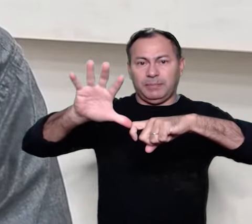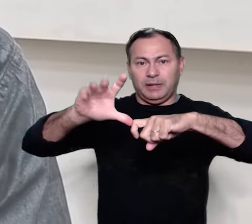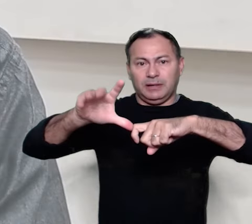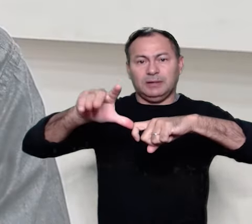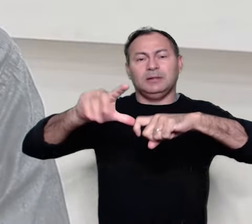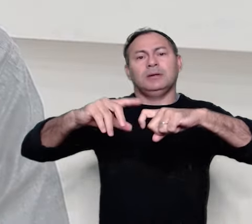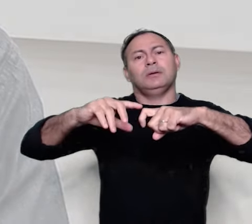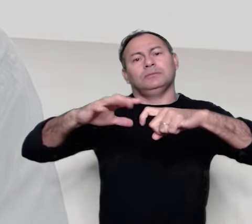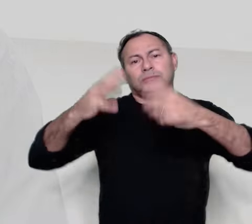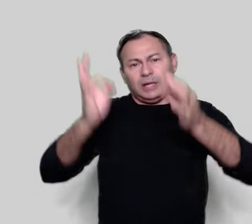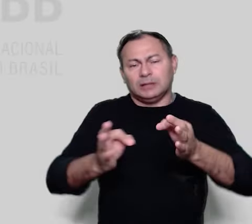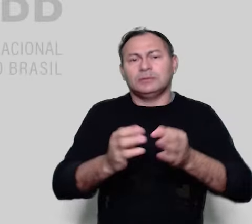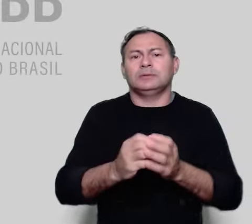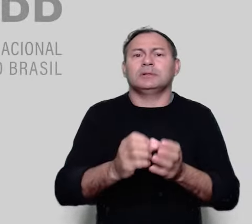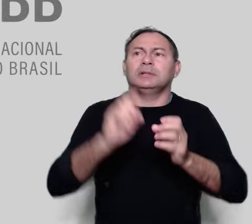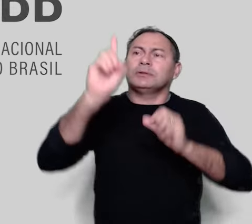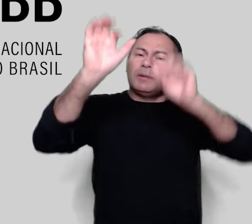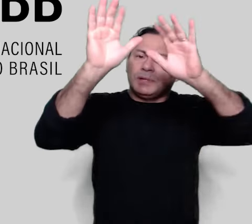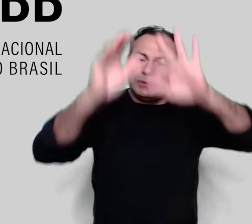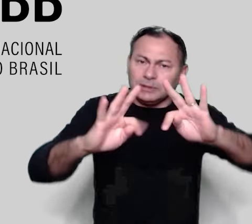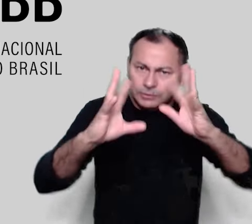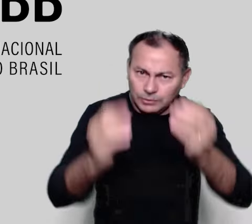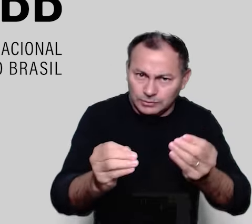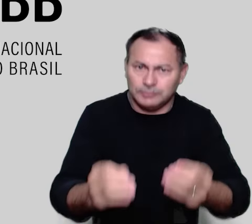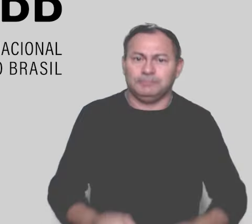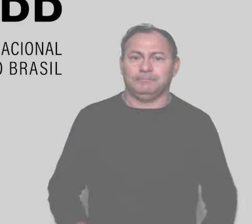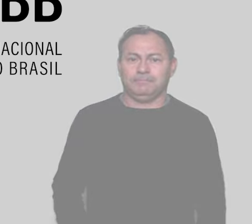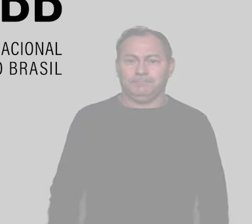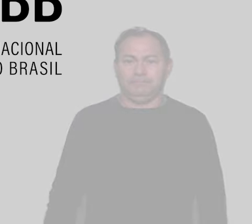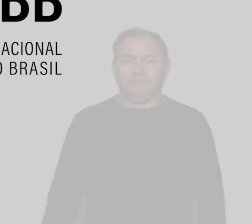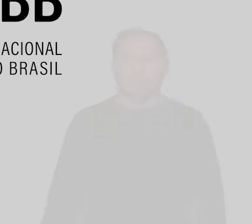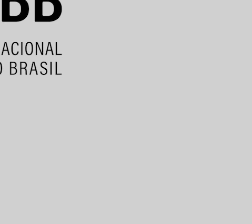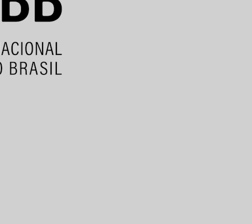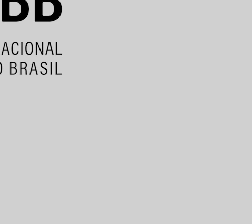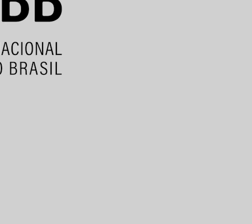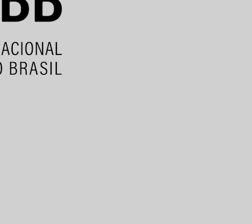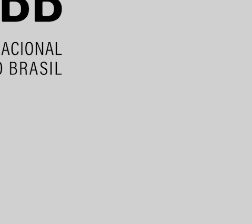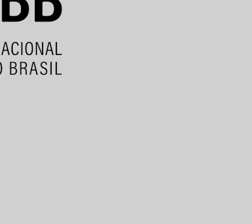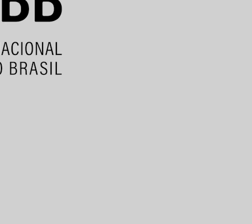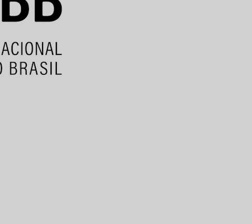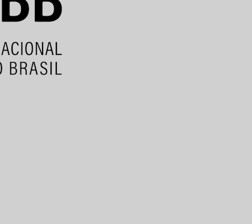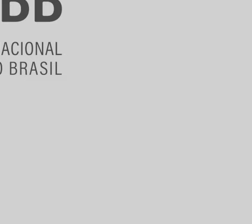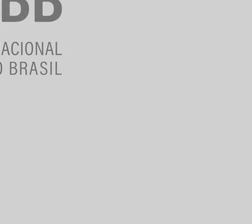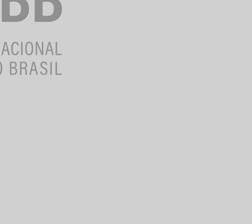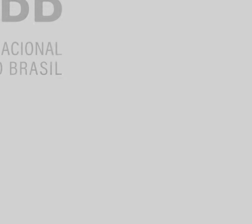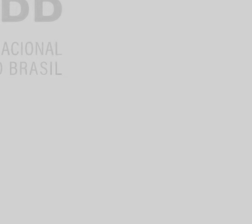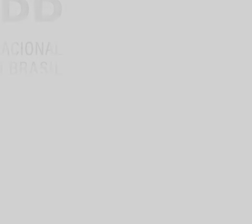que Deus abençoe a todos. e que E